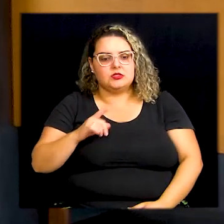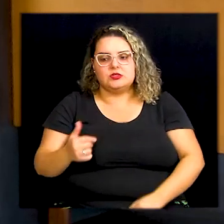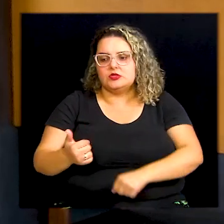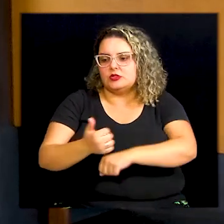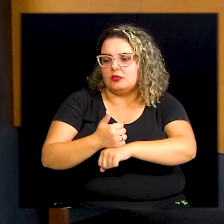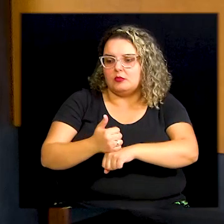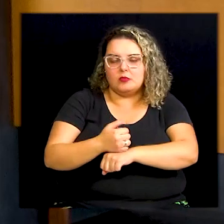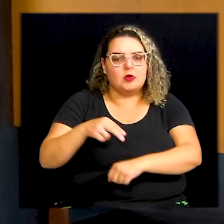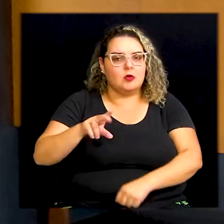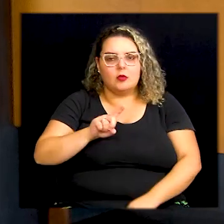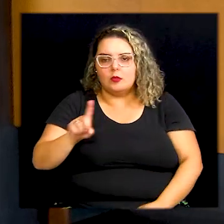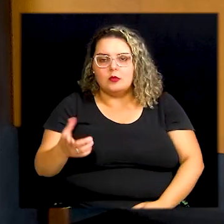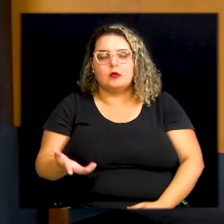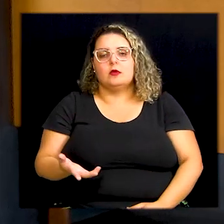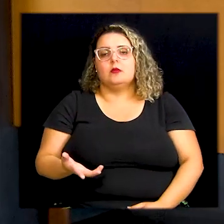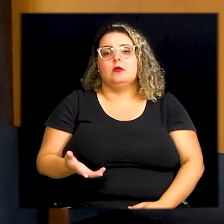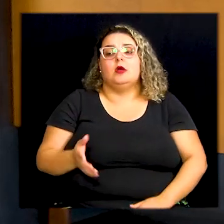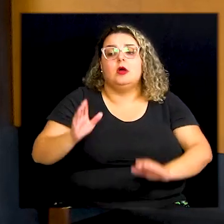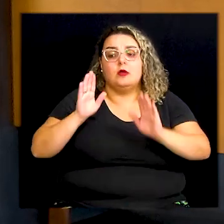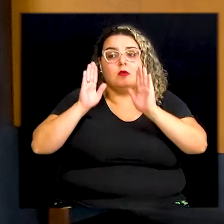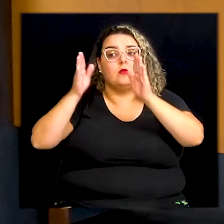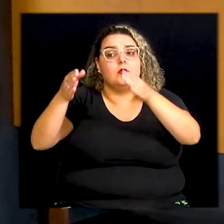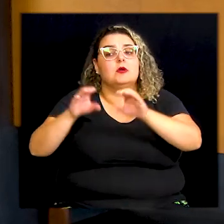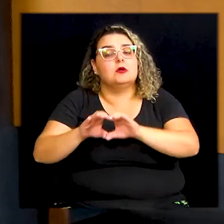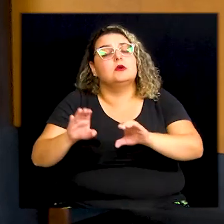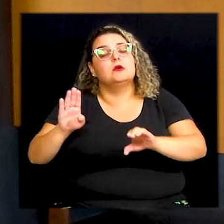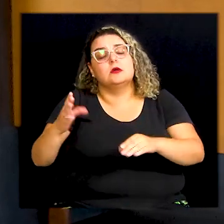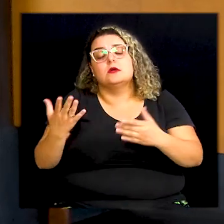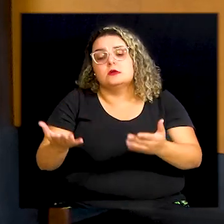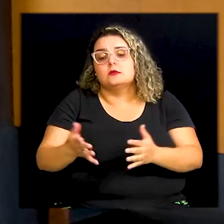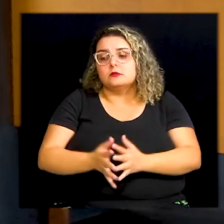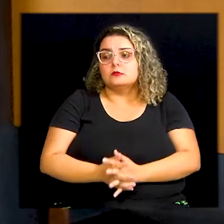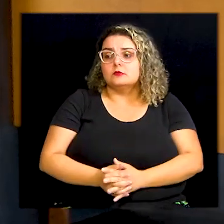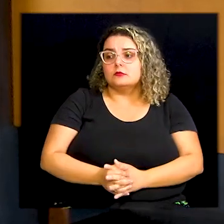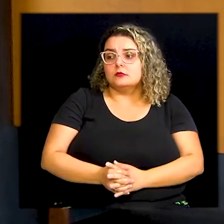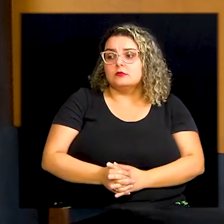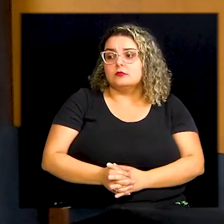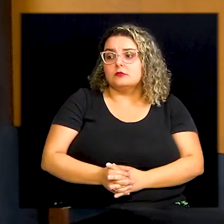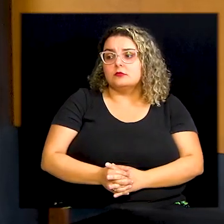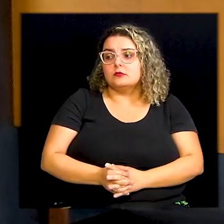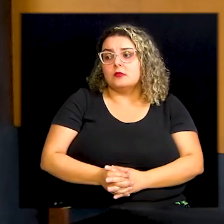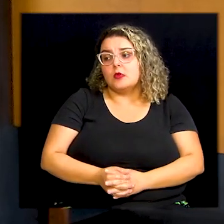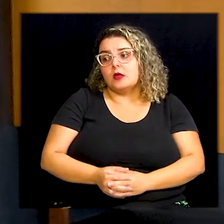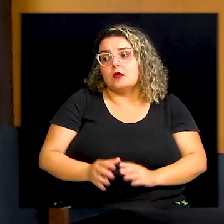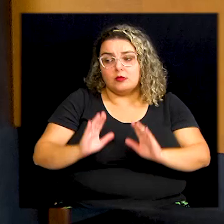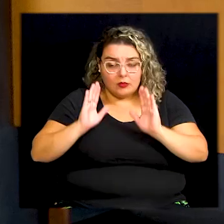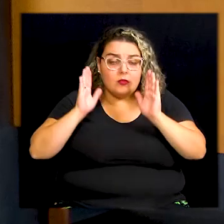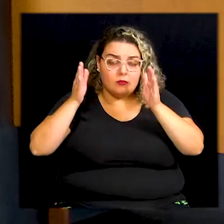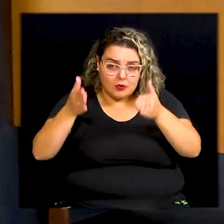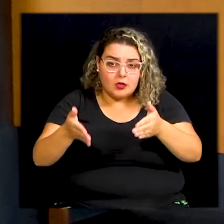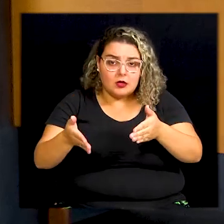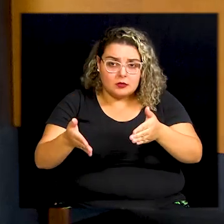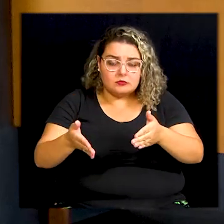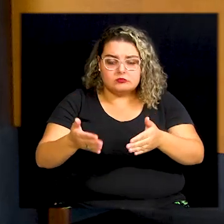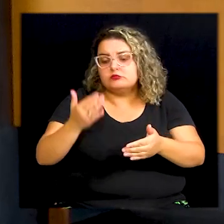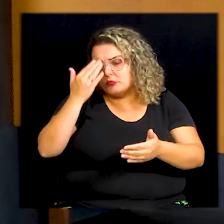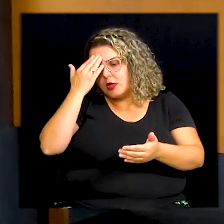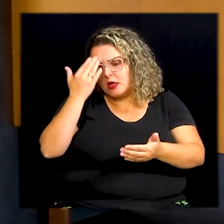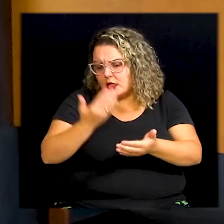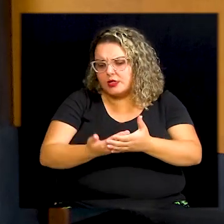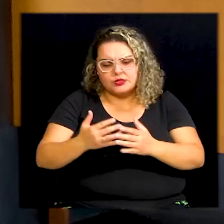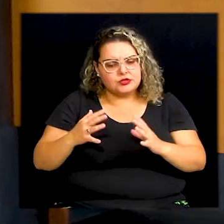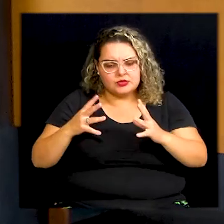se não tinha jogadores, o importante é a gente focar na Série B. E eu mantive focado naquilo, e creio que